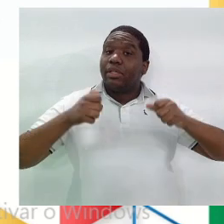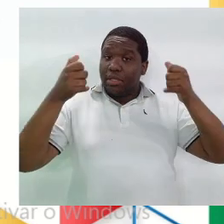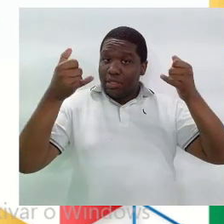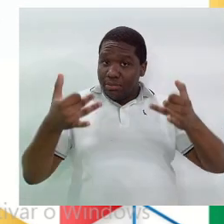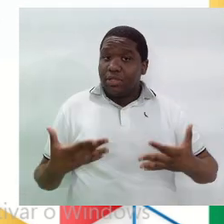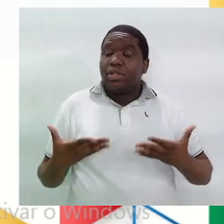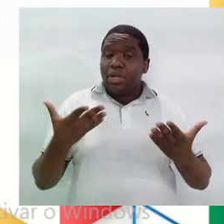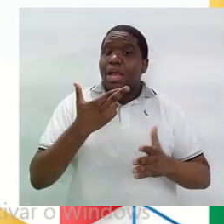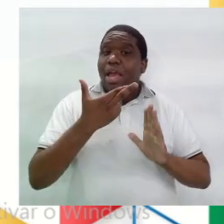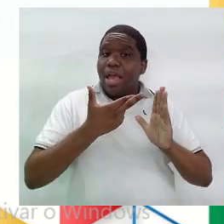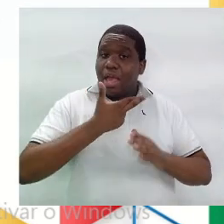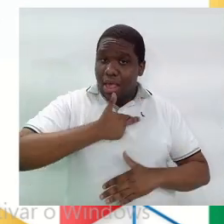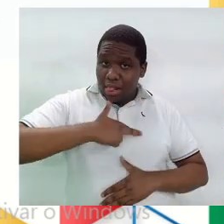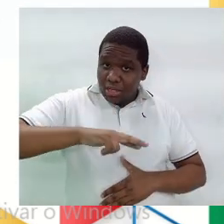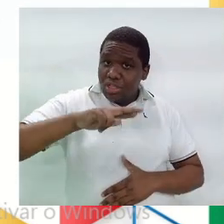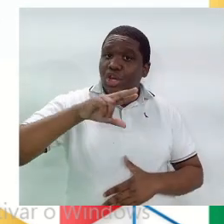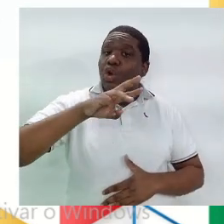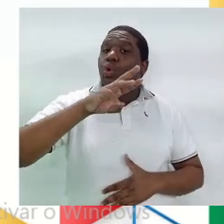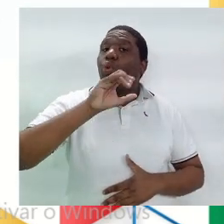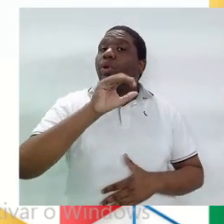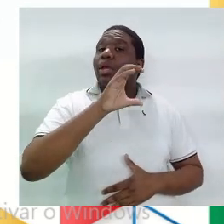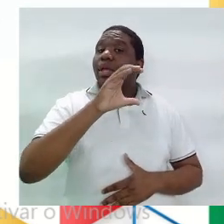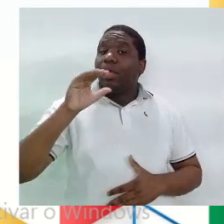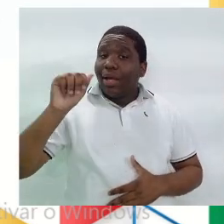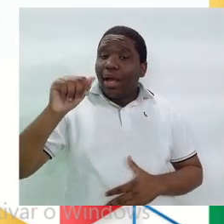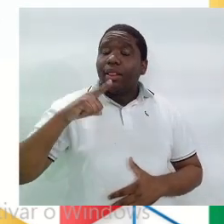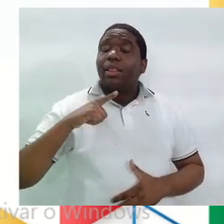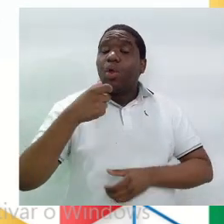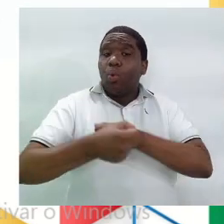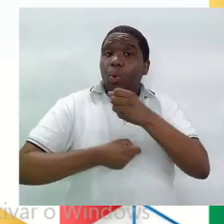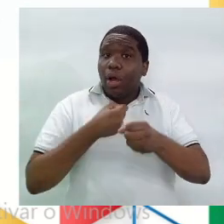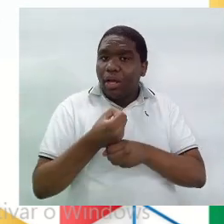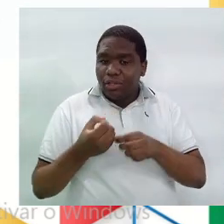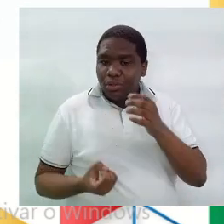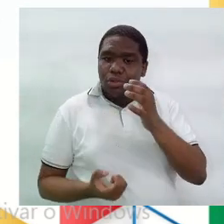Wicca, tem como marco fundador o ano de